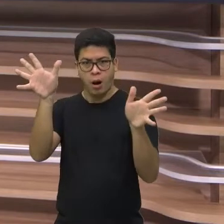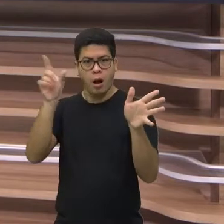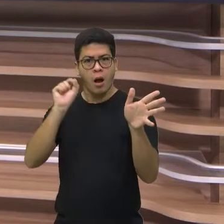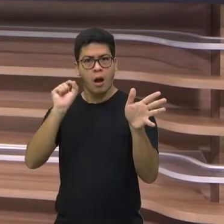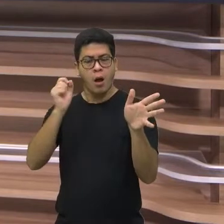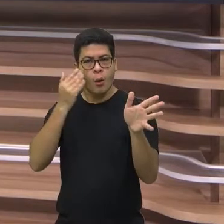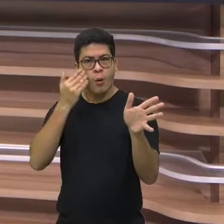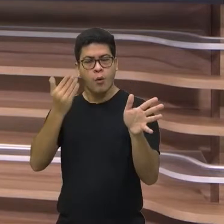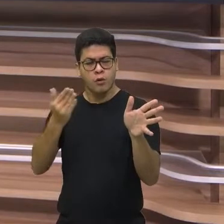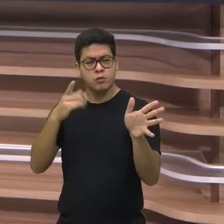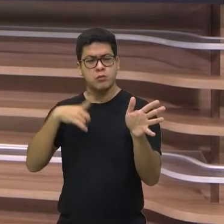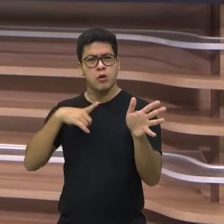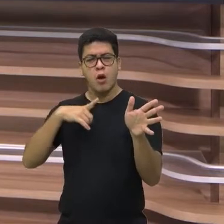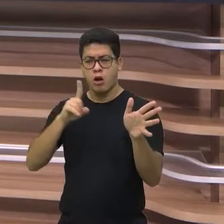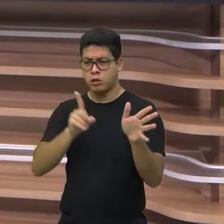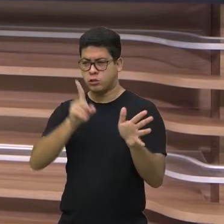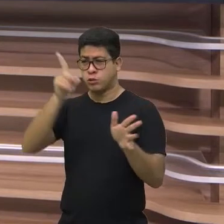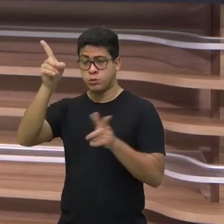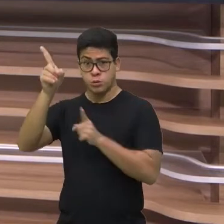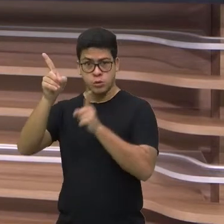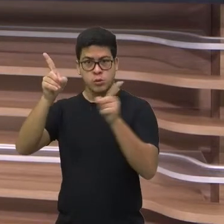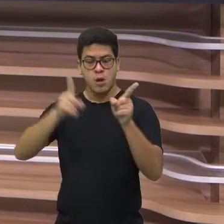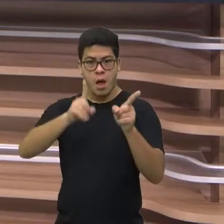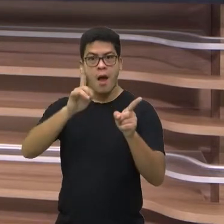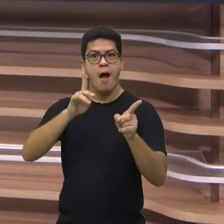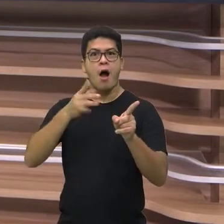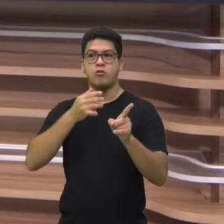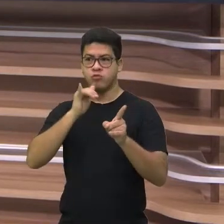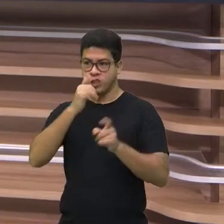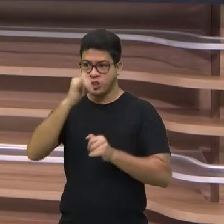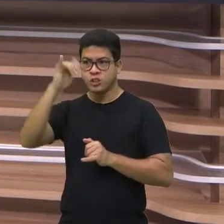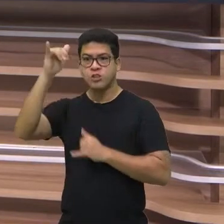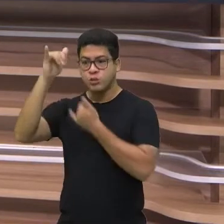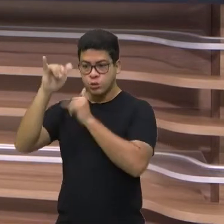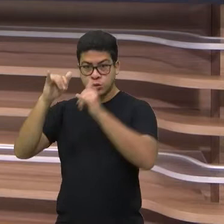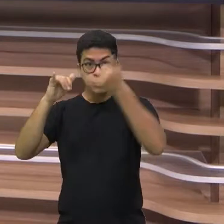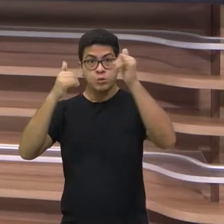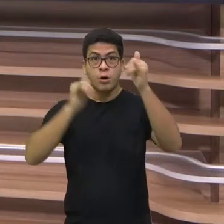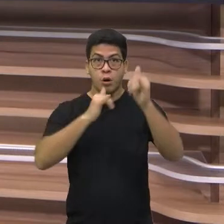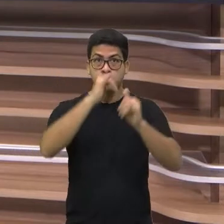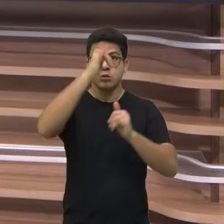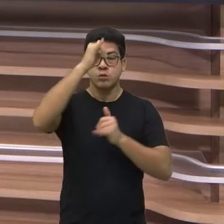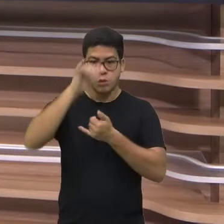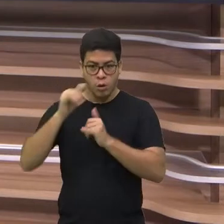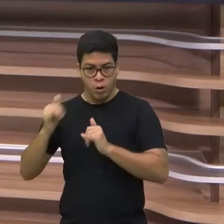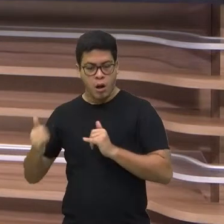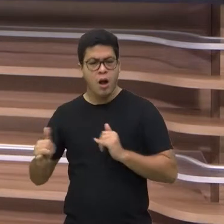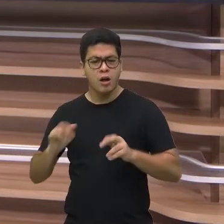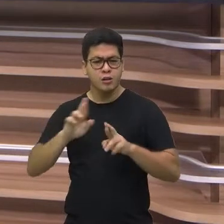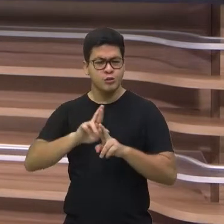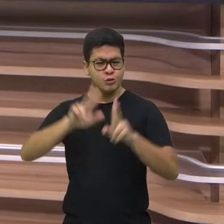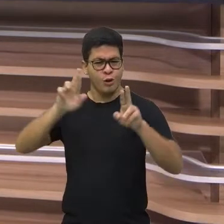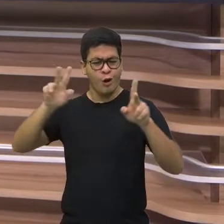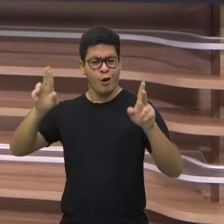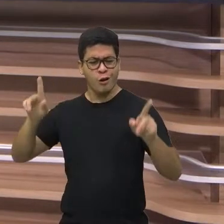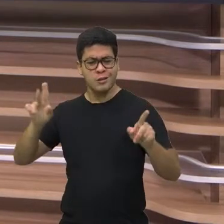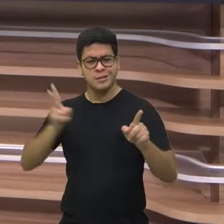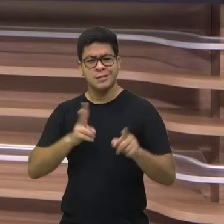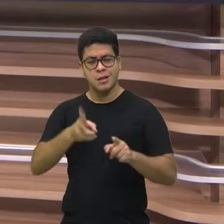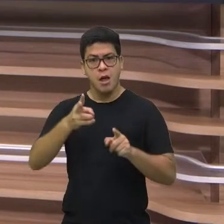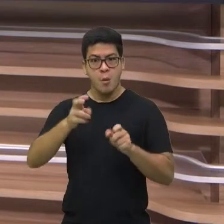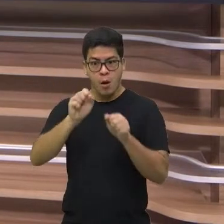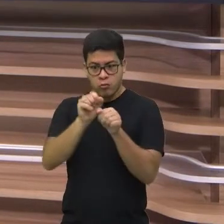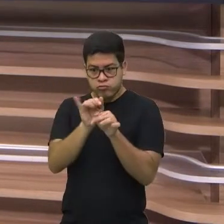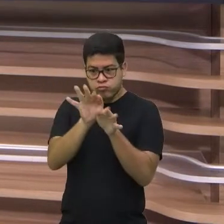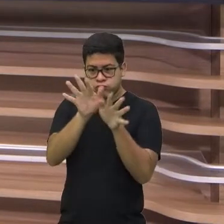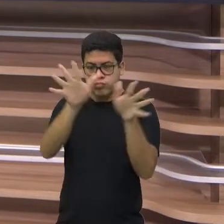equipotenciais, né, sendo mostradas, né, sendo geradas nessa figura, elas são sempre perpendiculares às linhas de força do